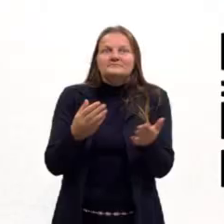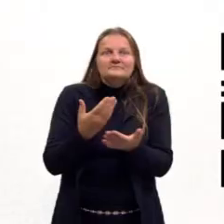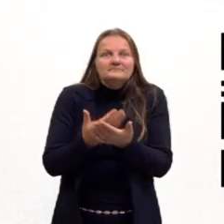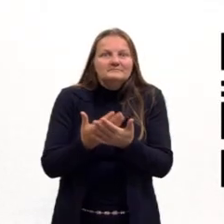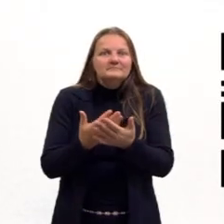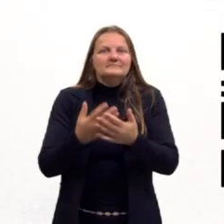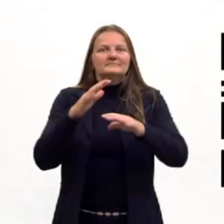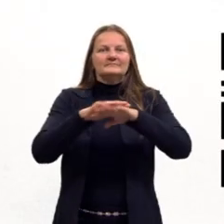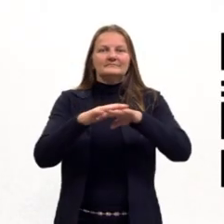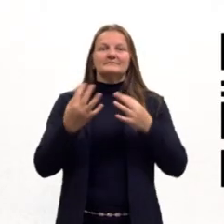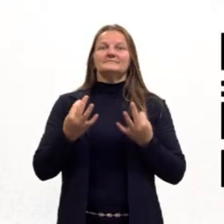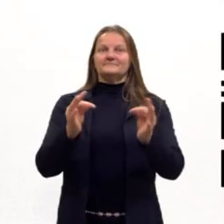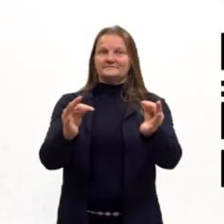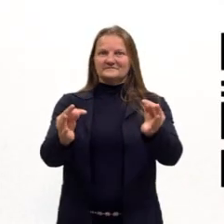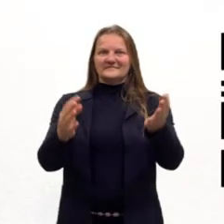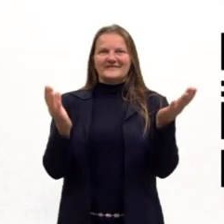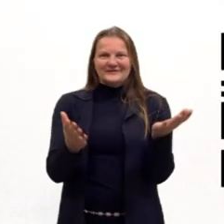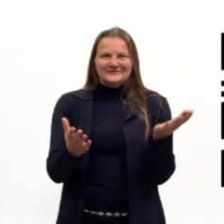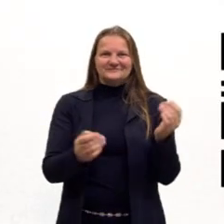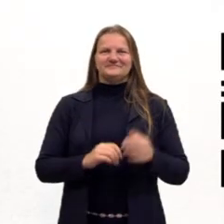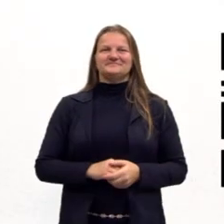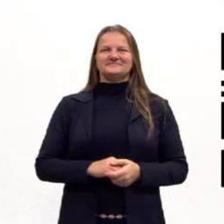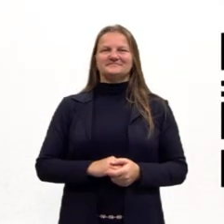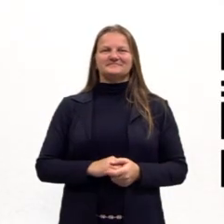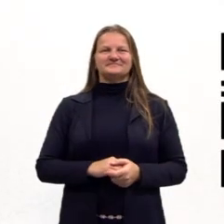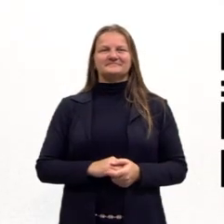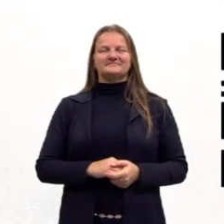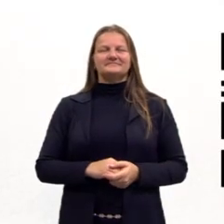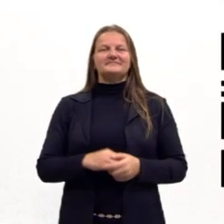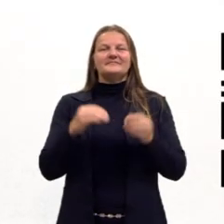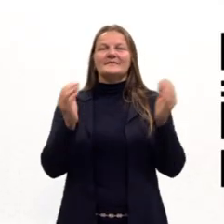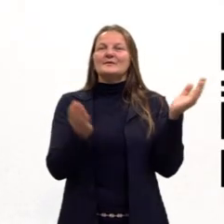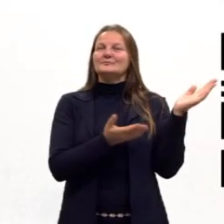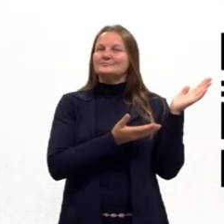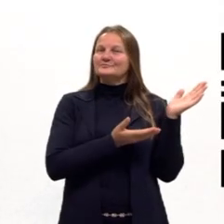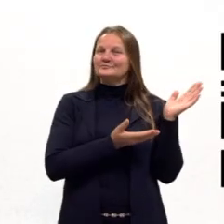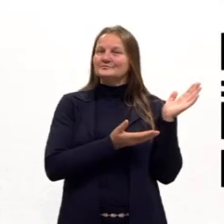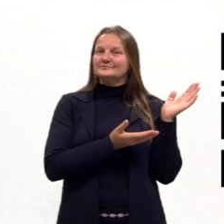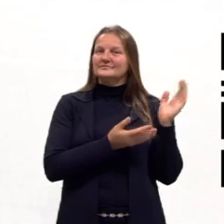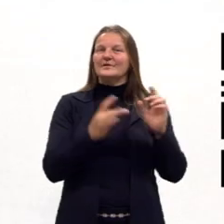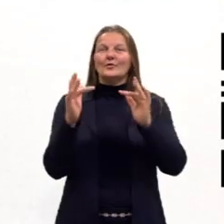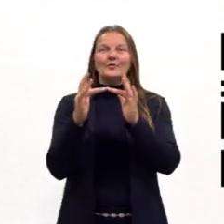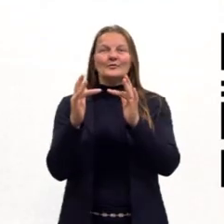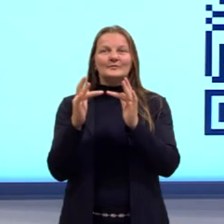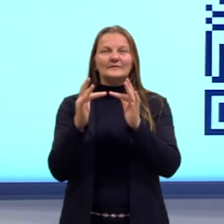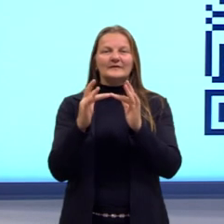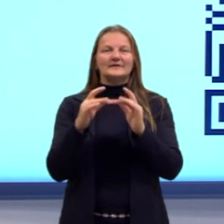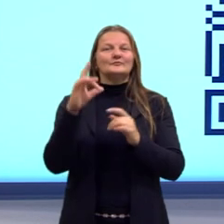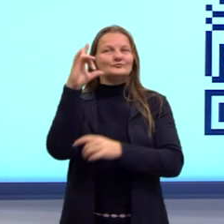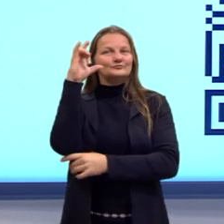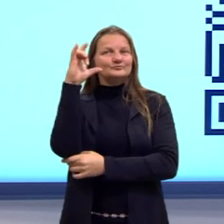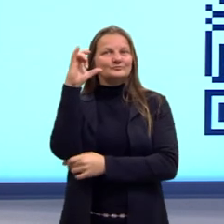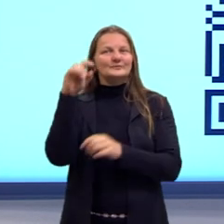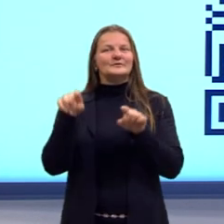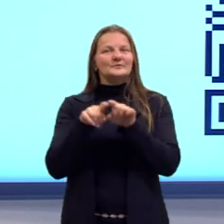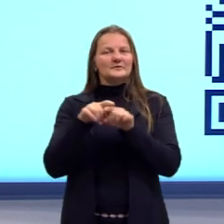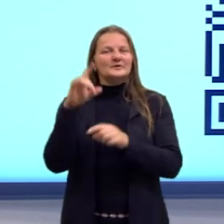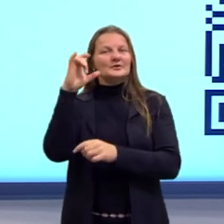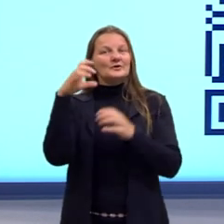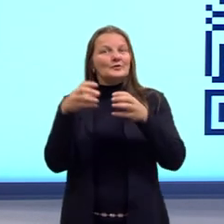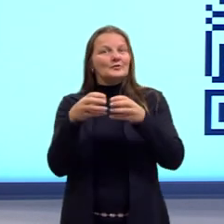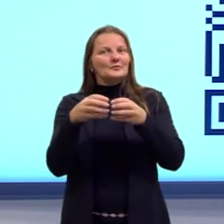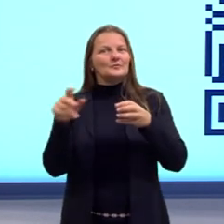mais uma aula de matemática e suas Tecnologias aqui vocês podem entrar em contato então pelo Instagram o insta